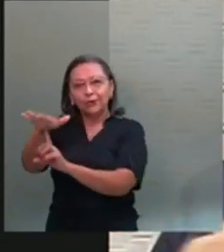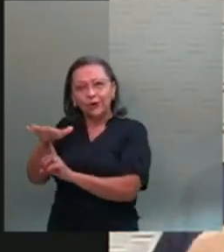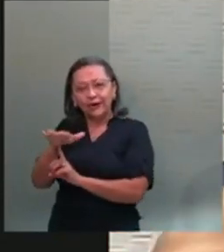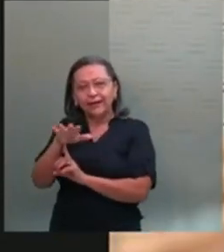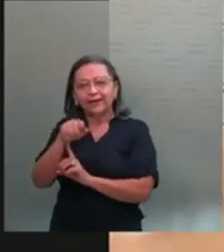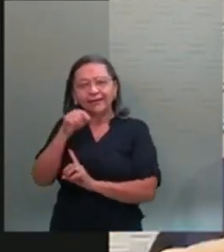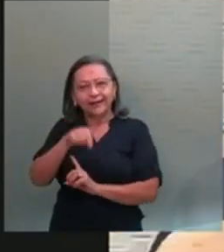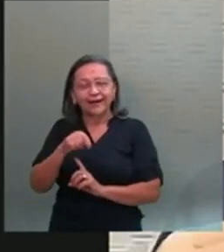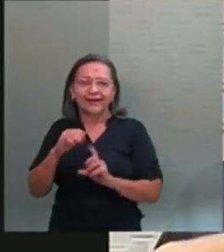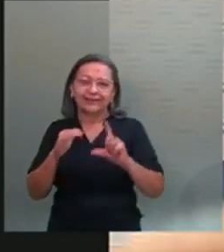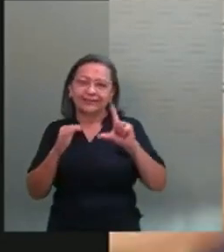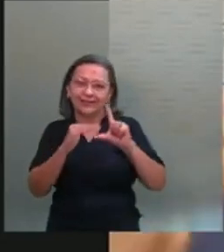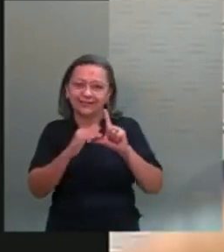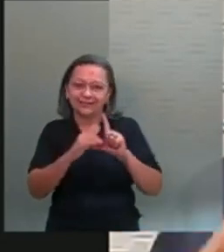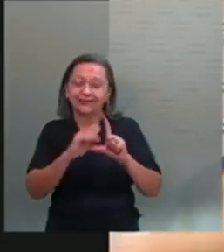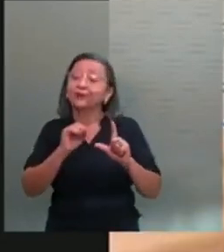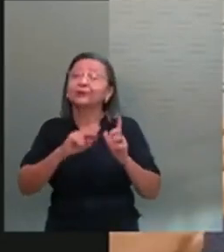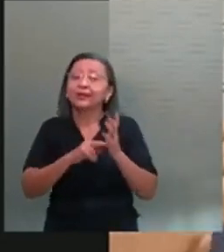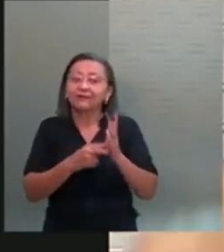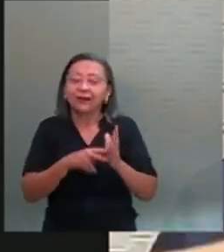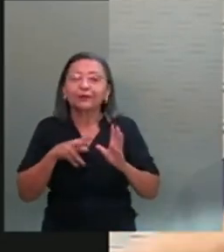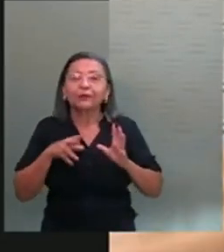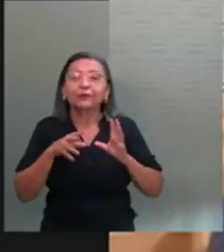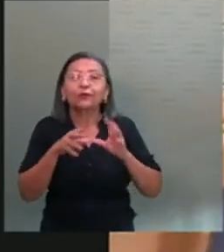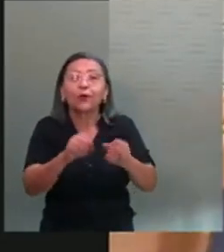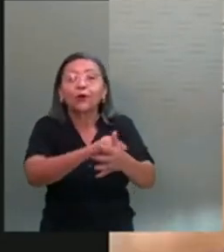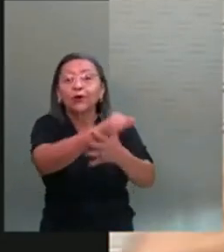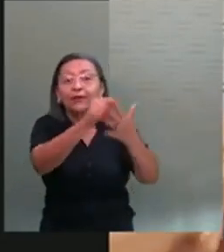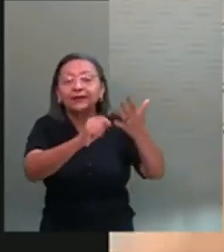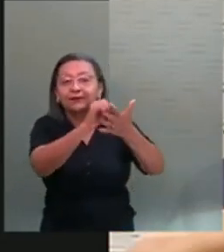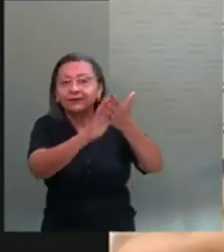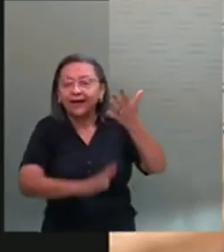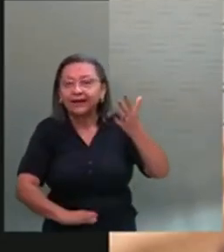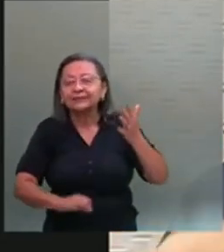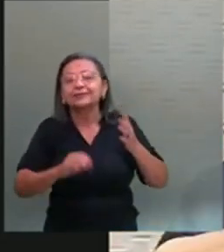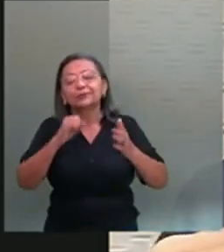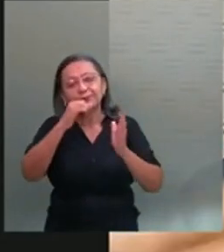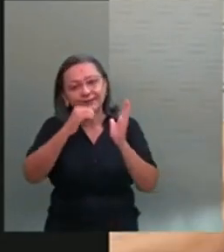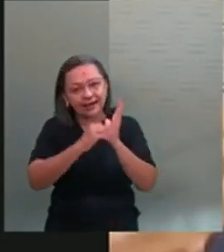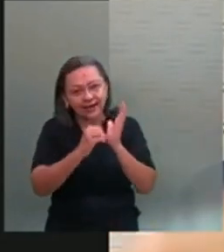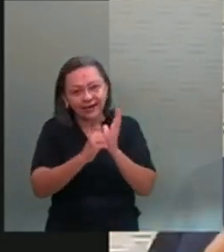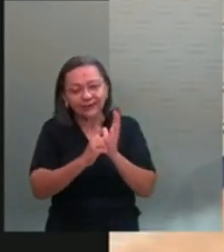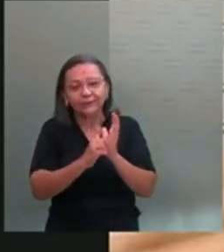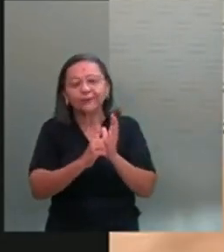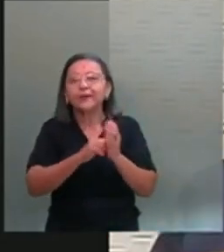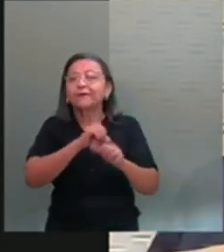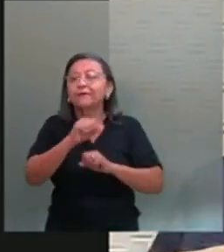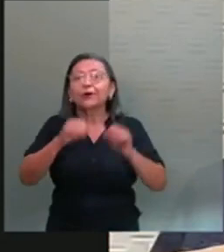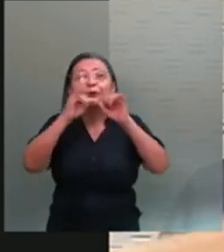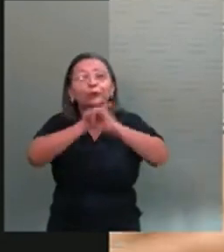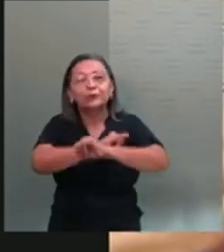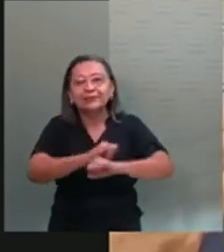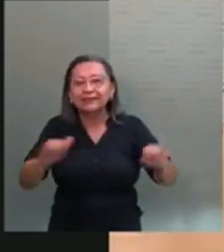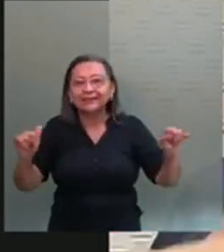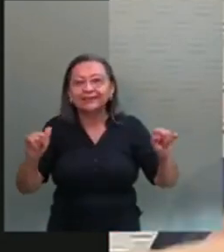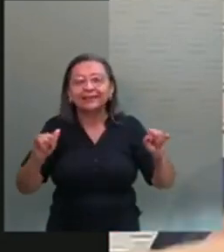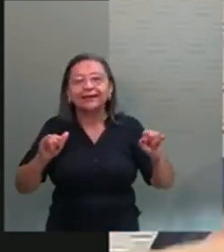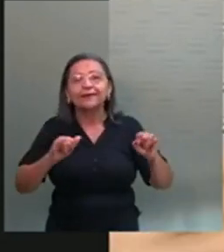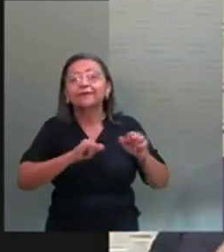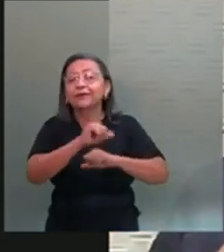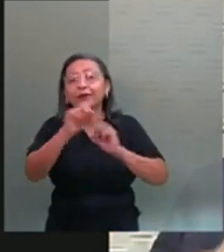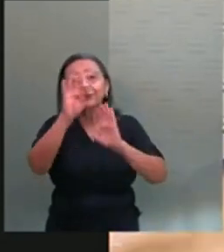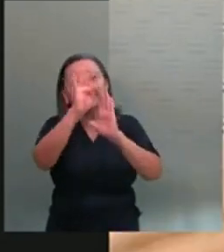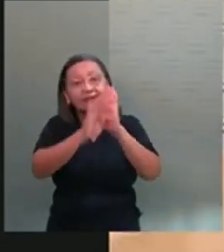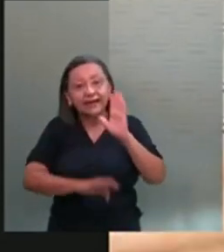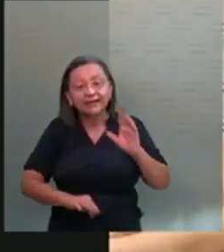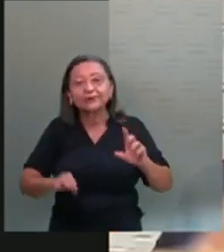agência. Ou seja, todas as atividades legislativas do Senado viram notícia, viram texto e